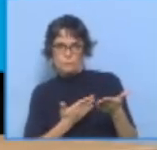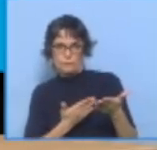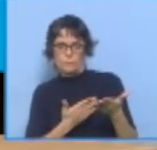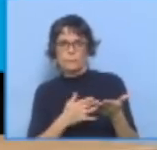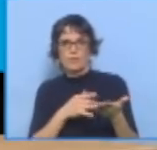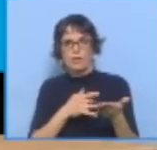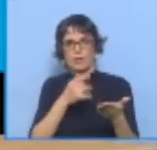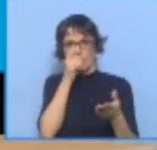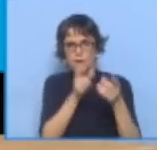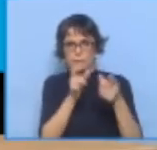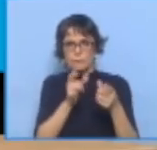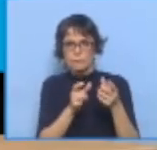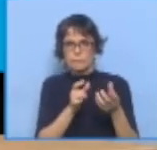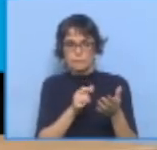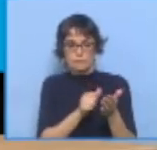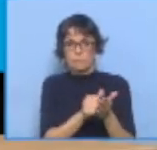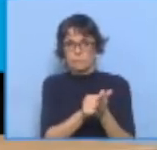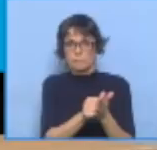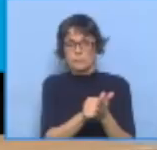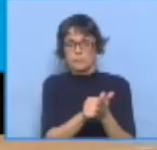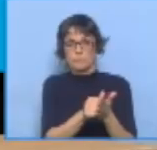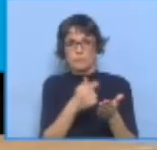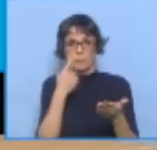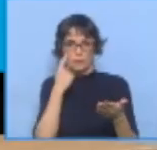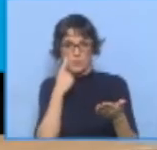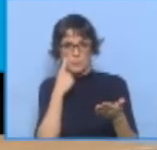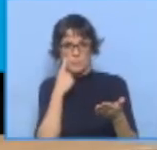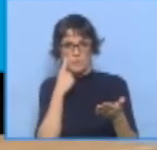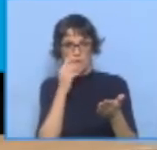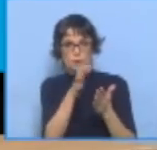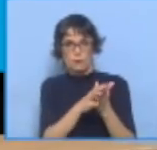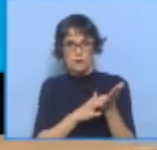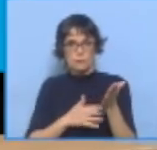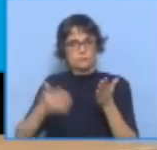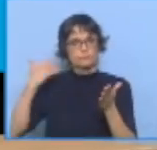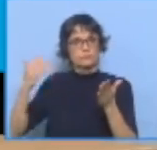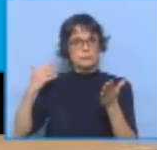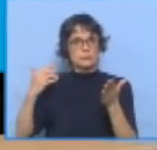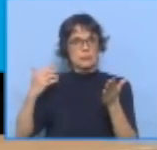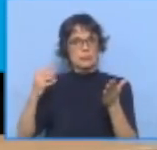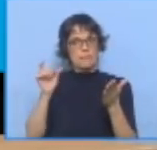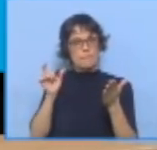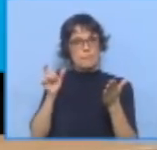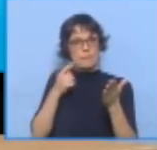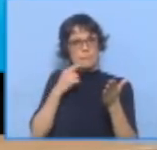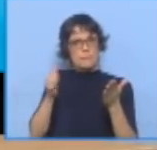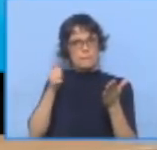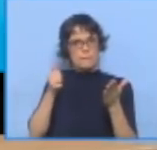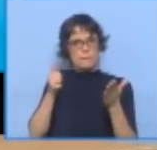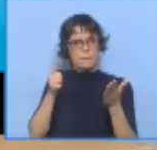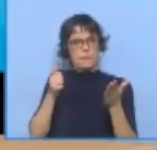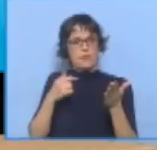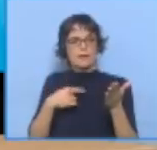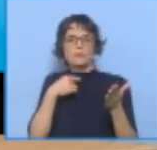muito melhor o texto original e sabem dizer, não, assim é que deve ser traduzido, porque senão não conseguimos traduzir o que o